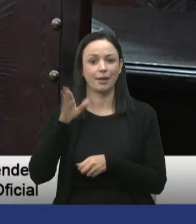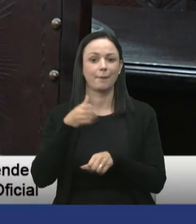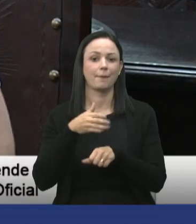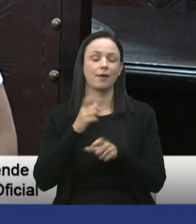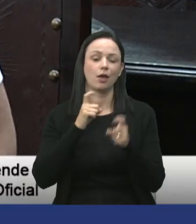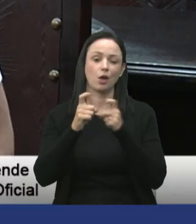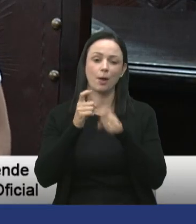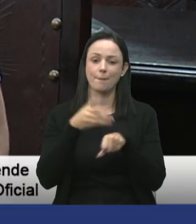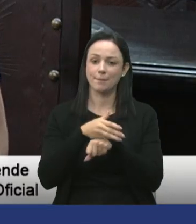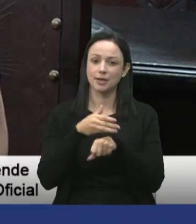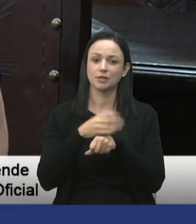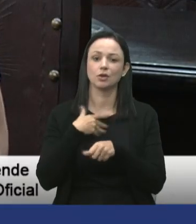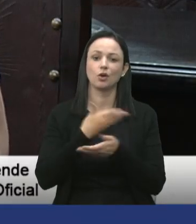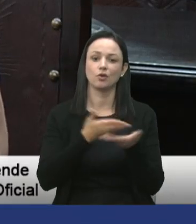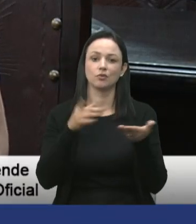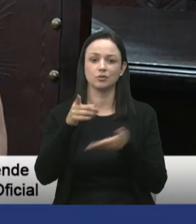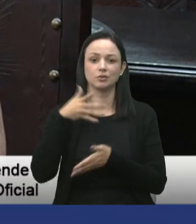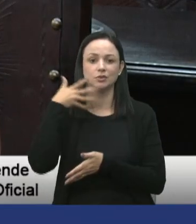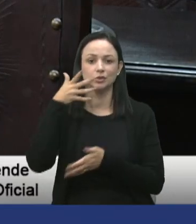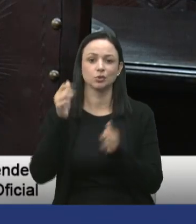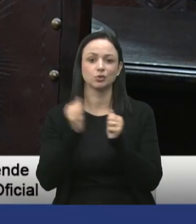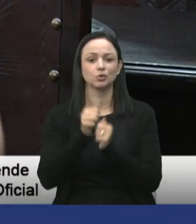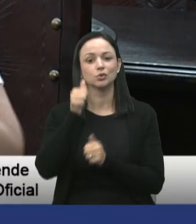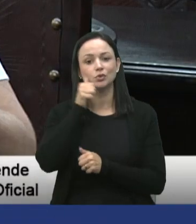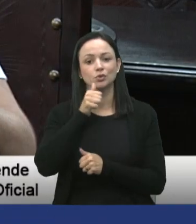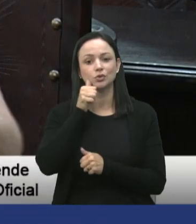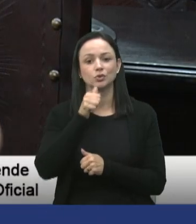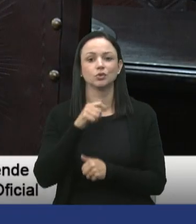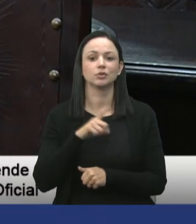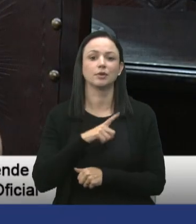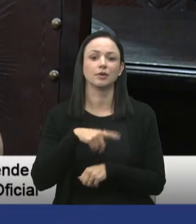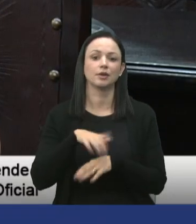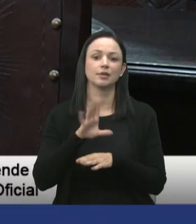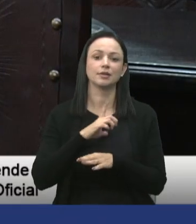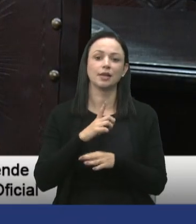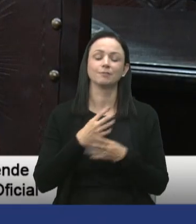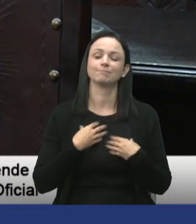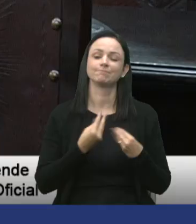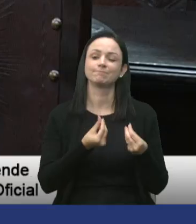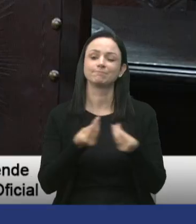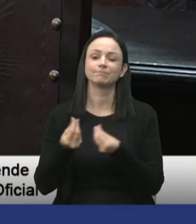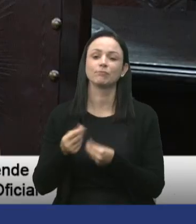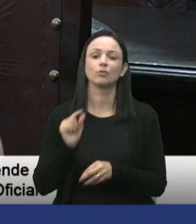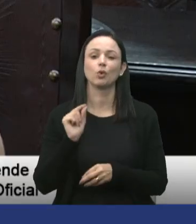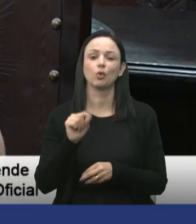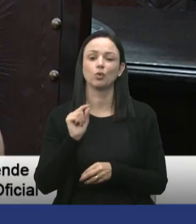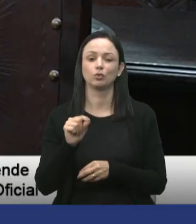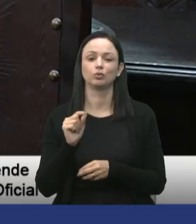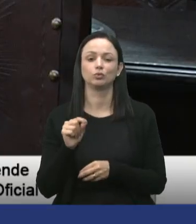convidar você para uma fala com as meninas, porque o que mais tem sensibilizado também são essas...